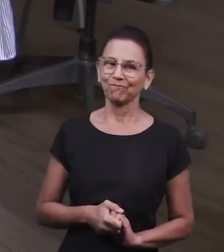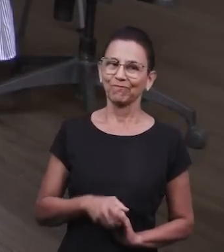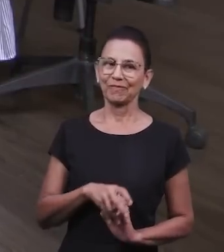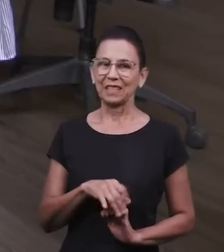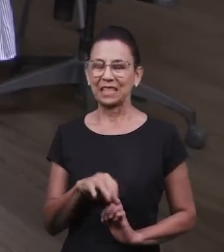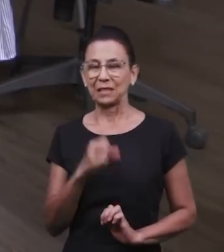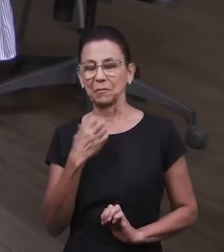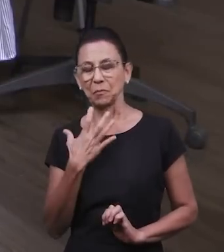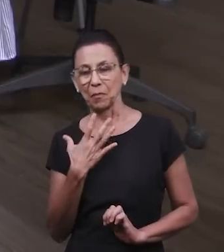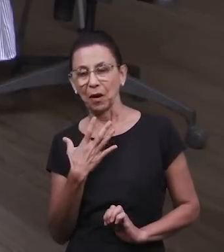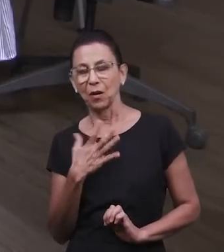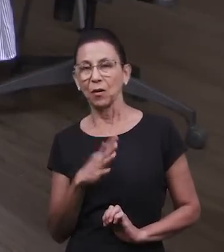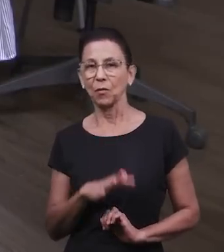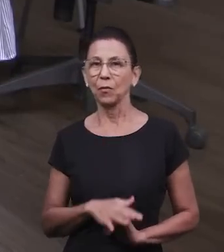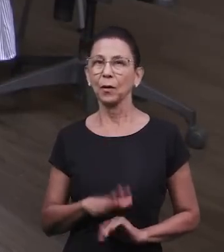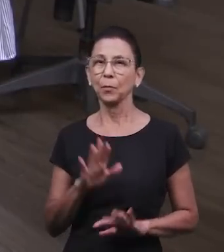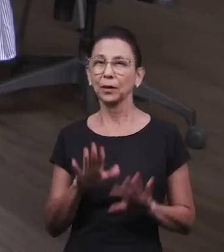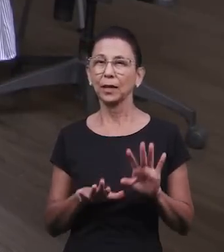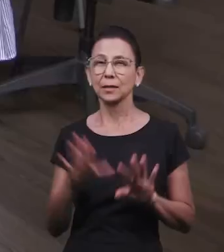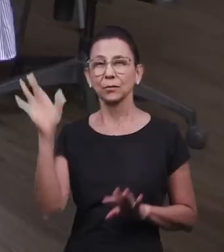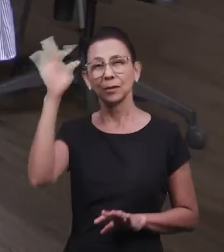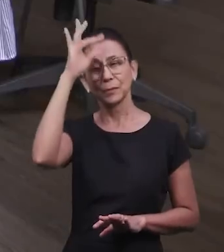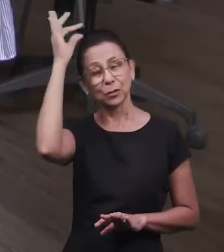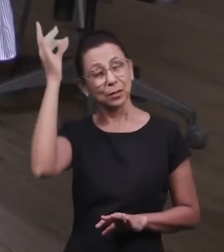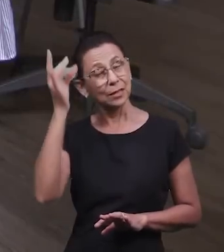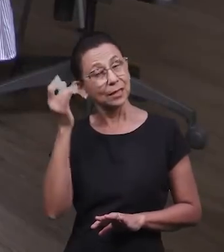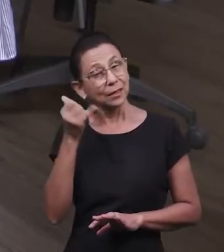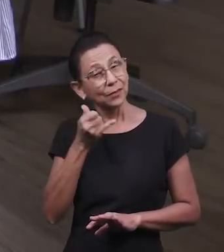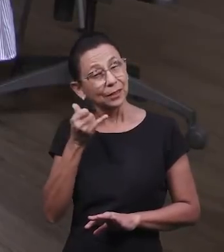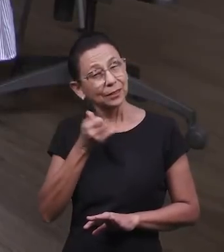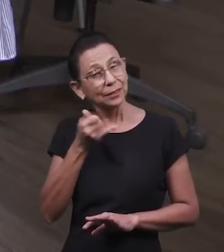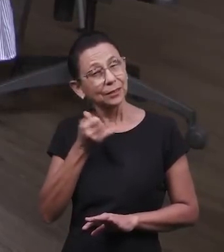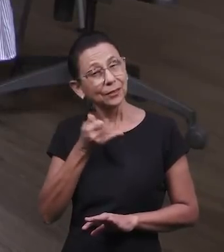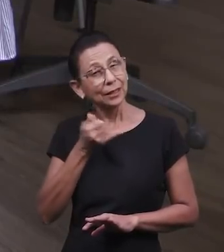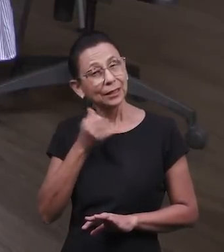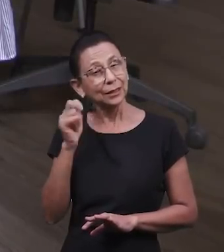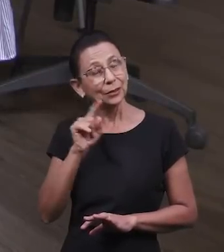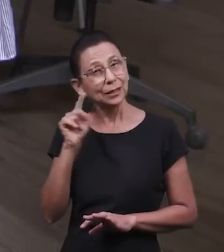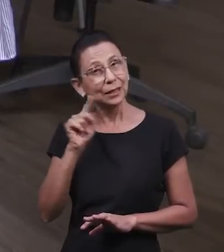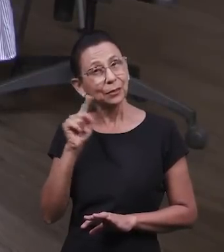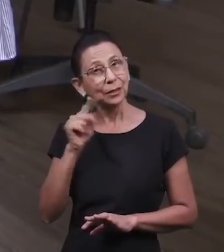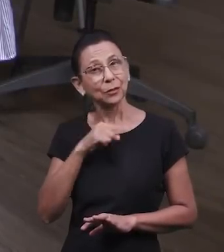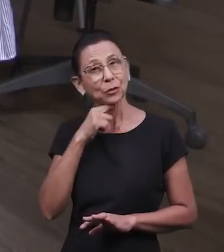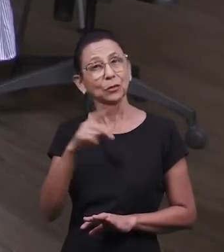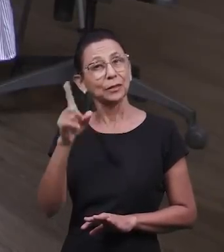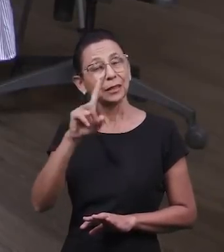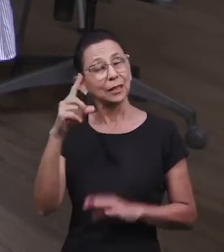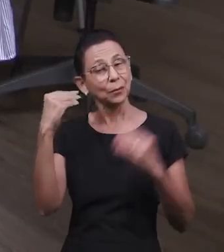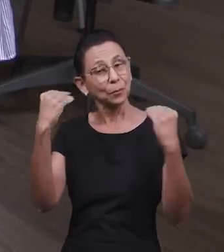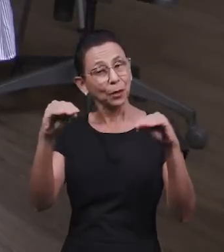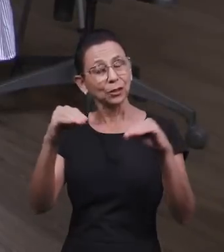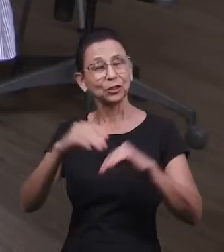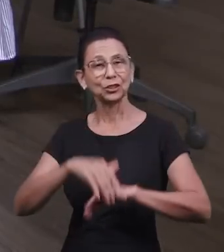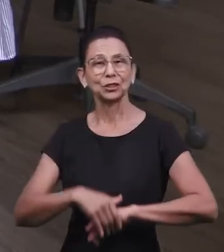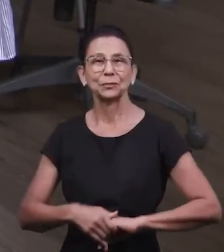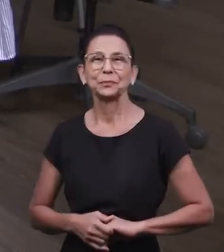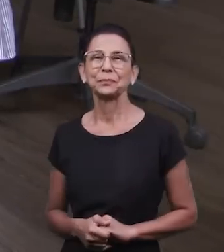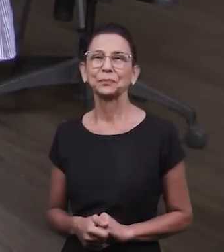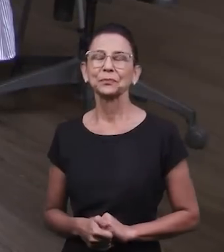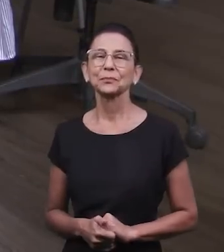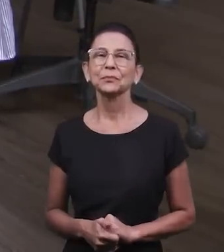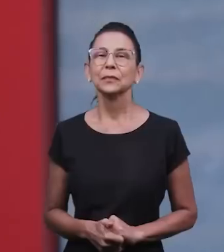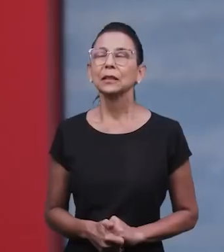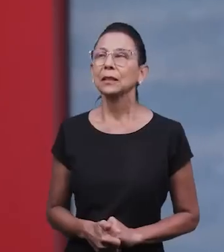qualquer motivo, mas às vezes é o Espírito Santo te incomodando, então não poste. Na dúvida, não poste. Mas a sua pergunta, ela foi muito interessante, assim, como é